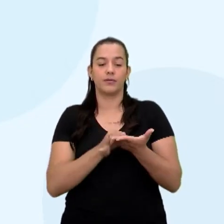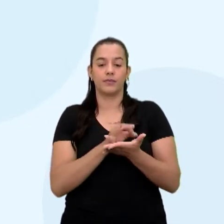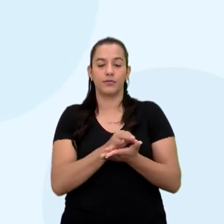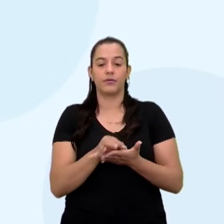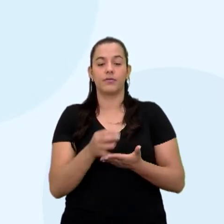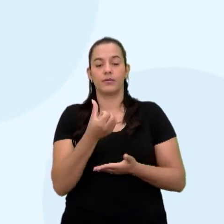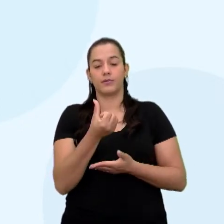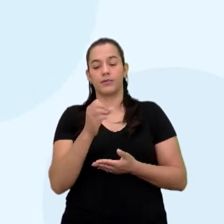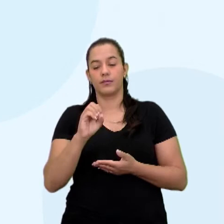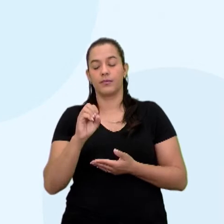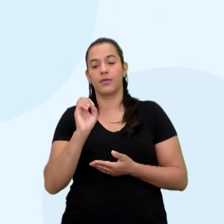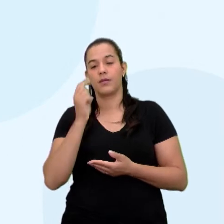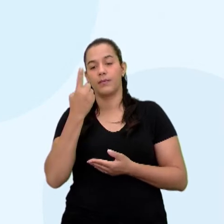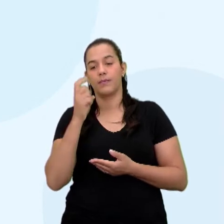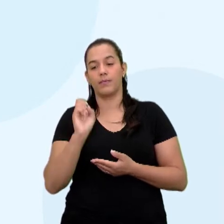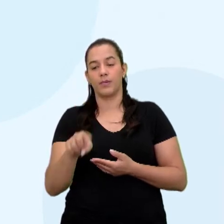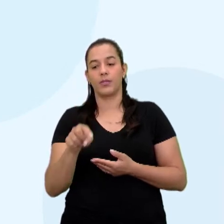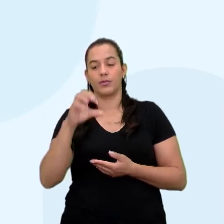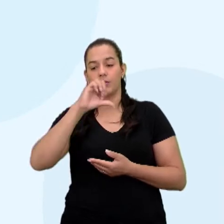reais, R$